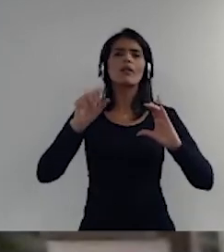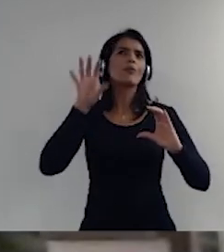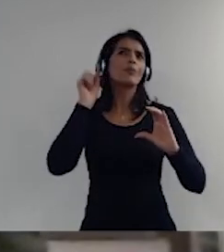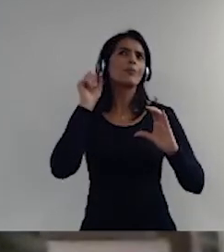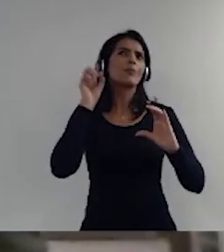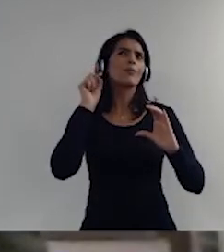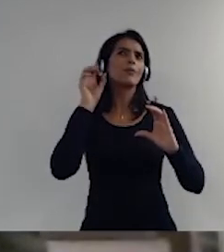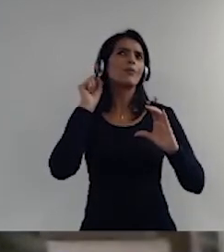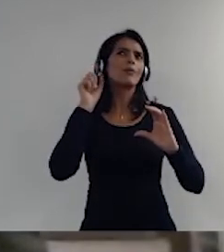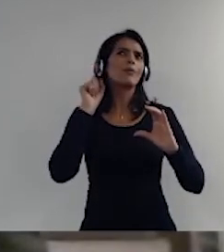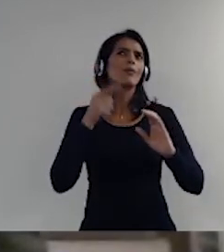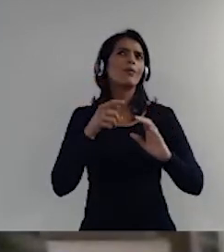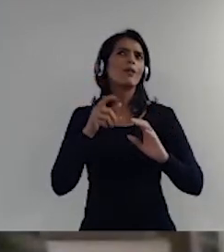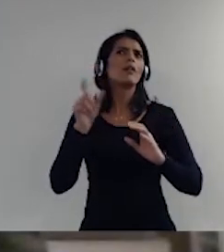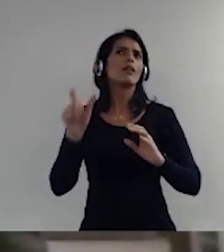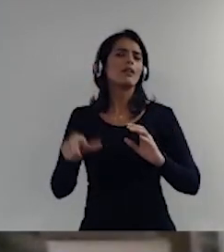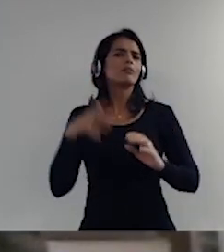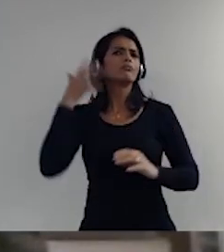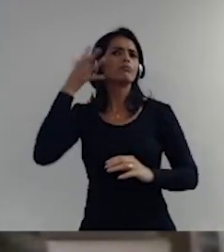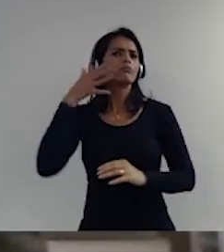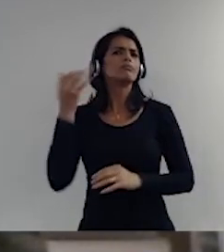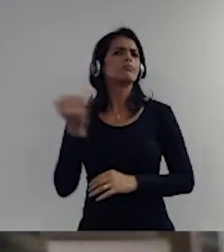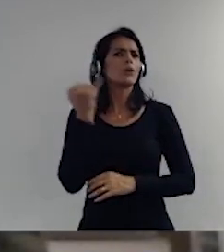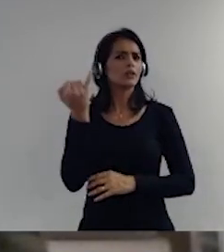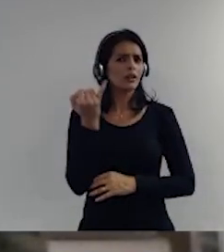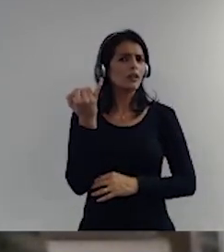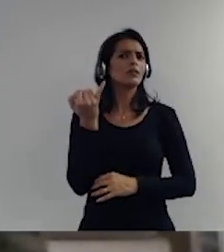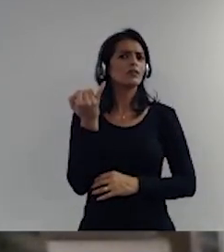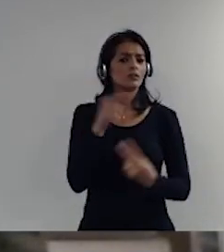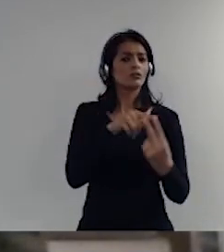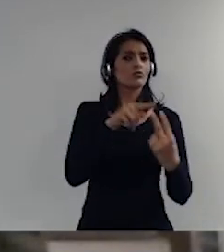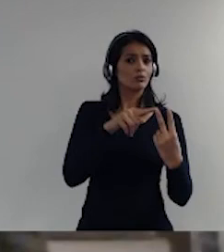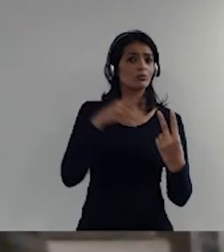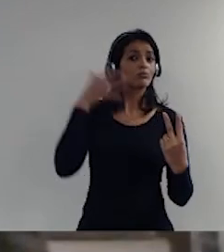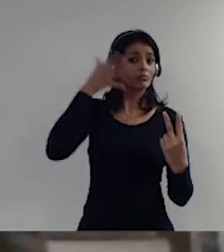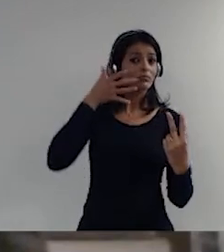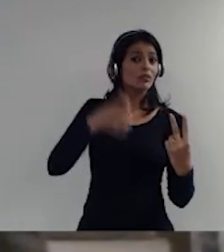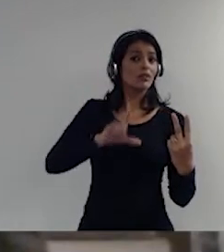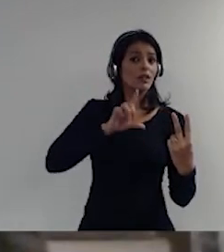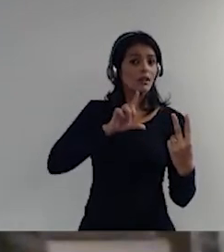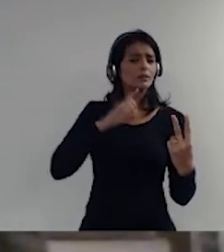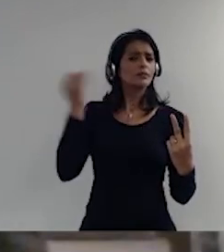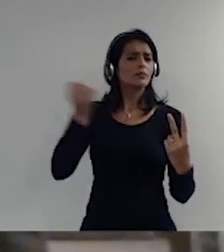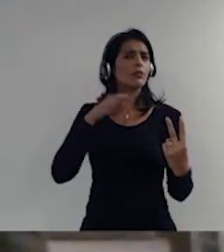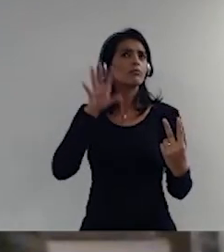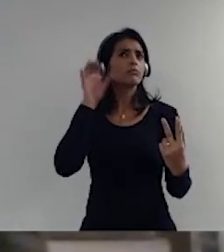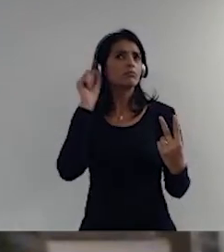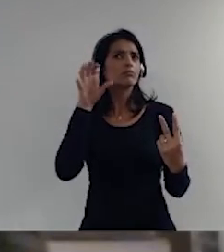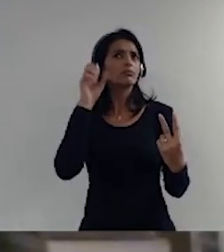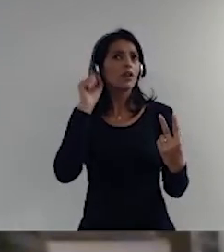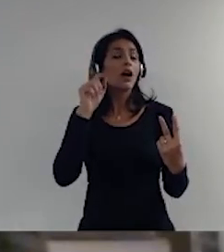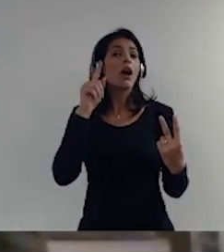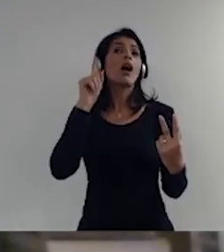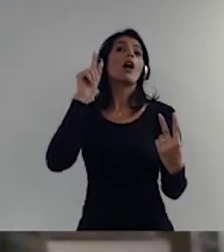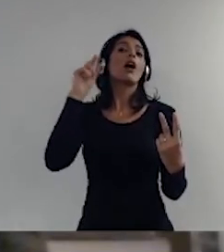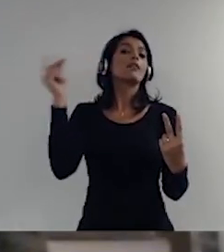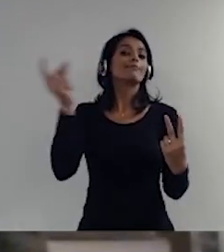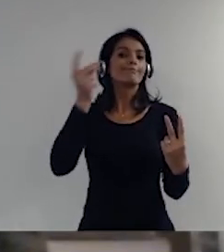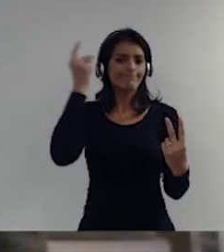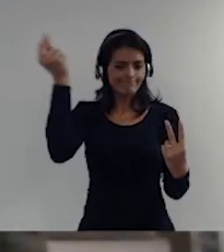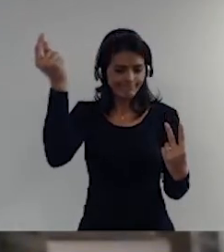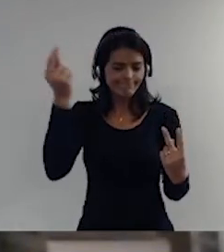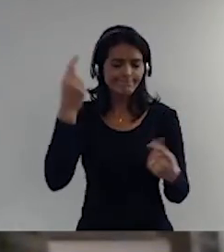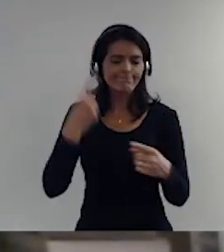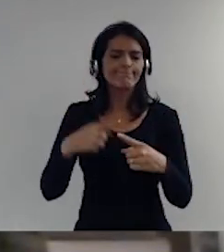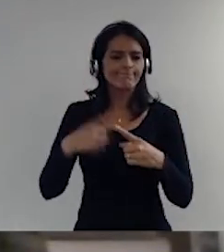foi extraordinariamente importante essa dupla que precedeu aqui, foi um depoimento extremamente valioso,